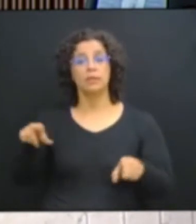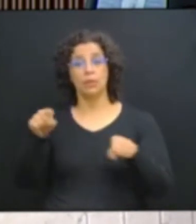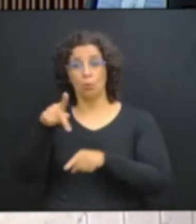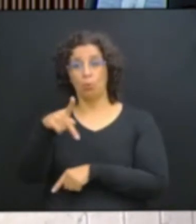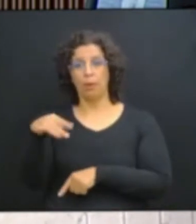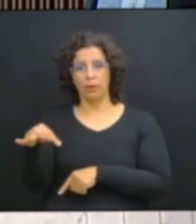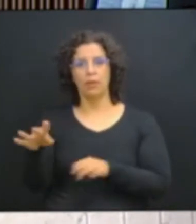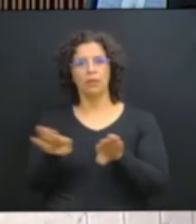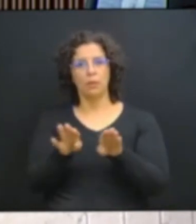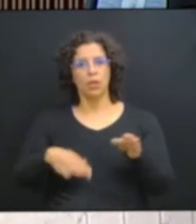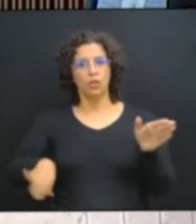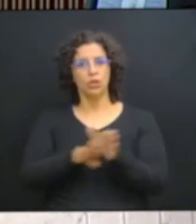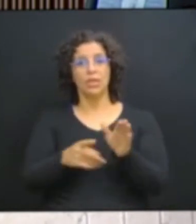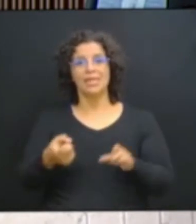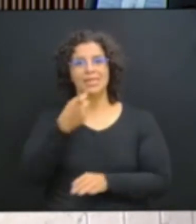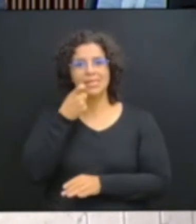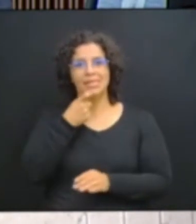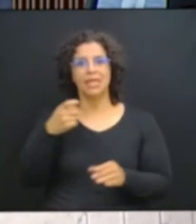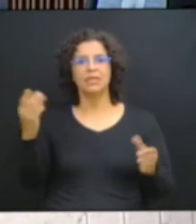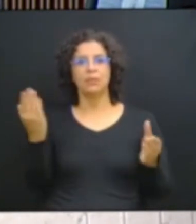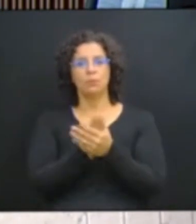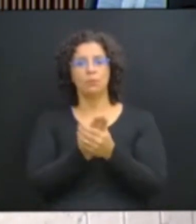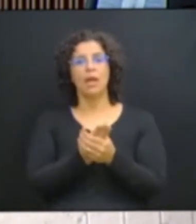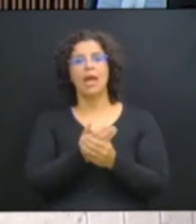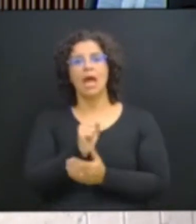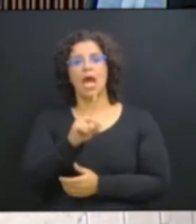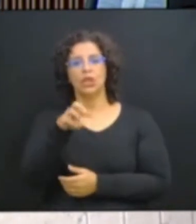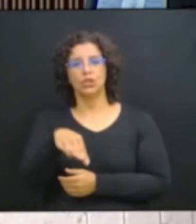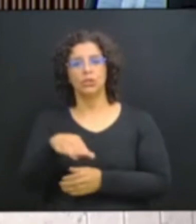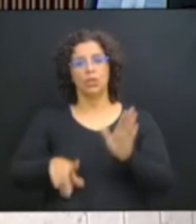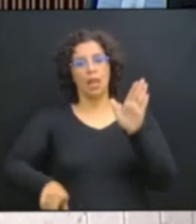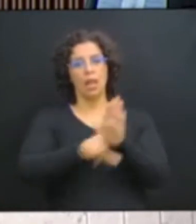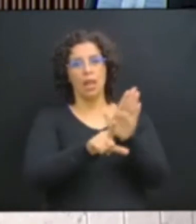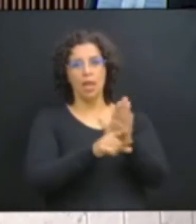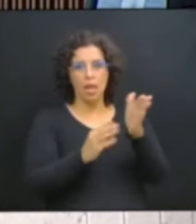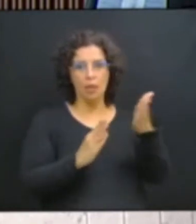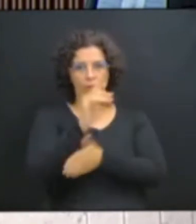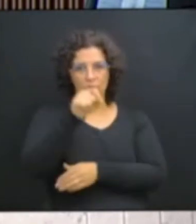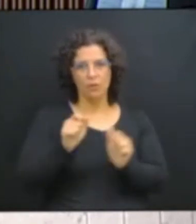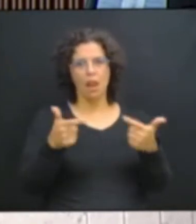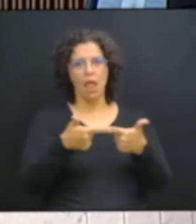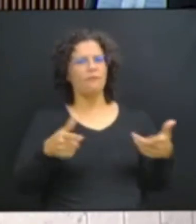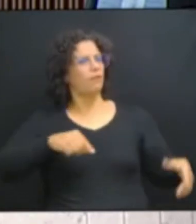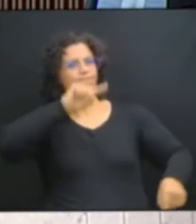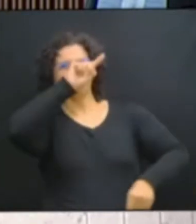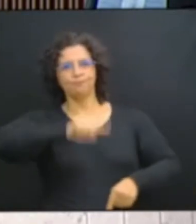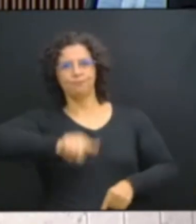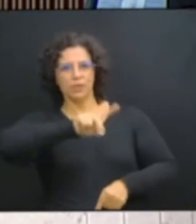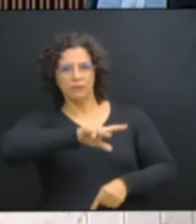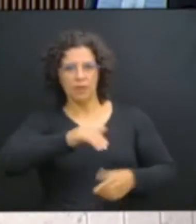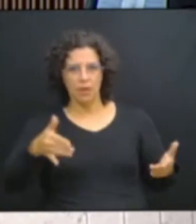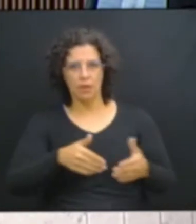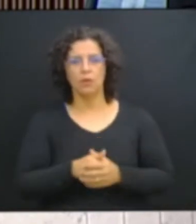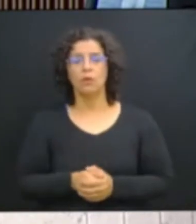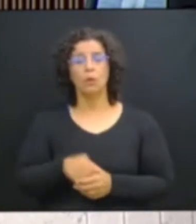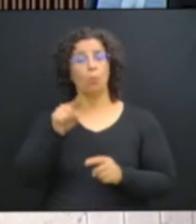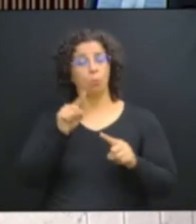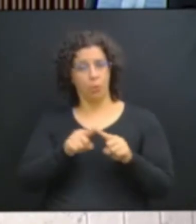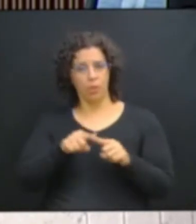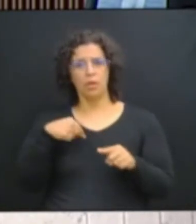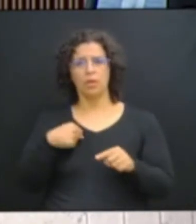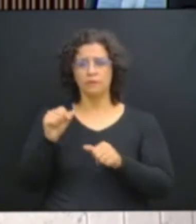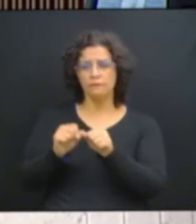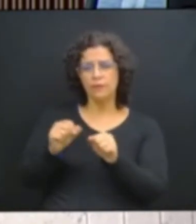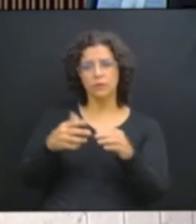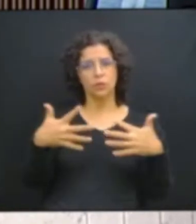PT está entrando até sexta-feira com uma DIN contra a lei aprovada aqui nessa casa, que